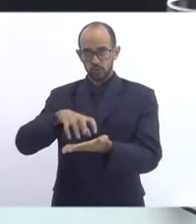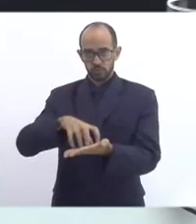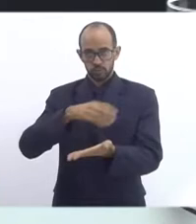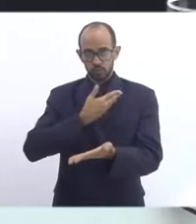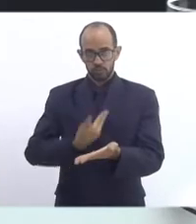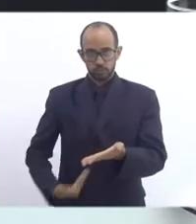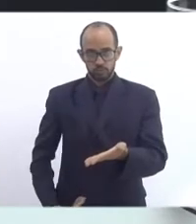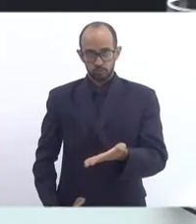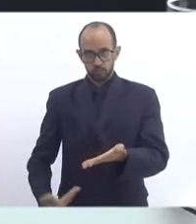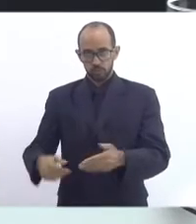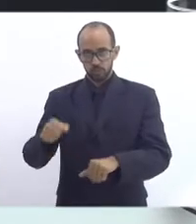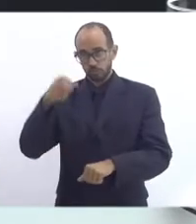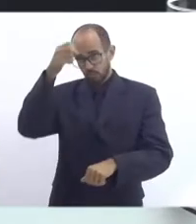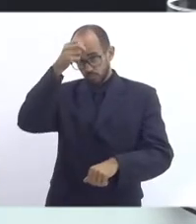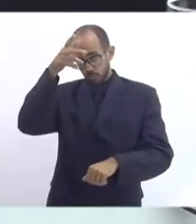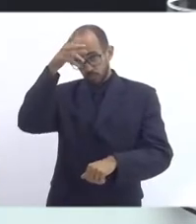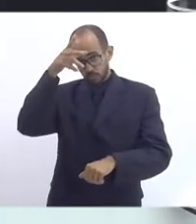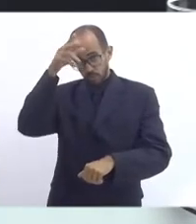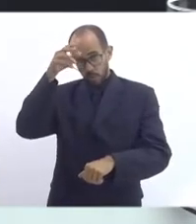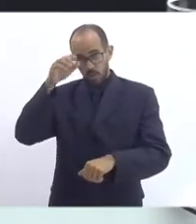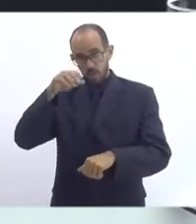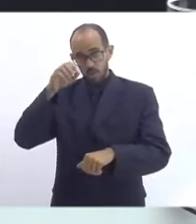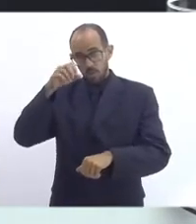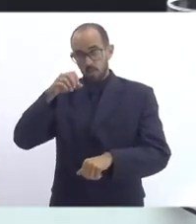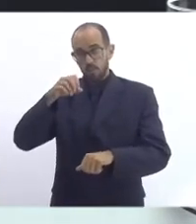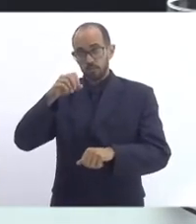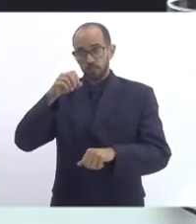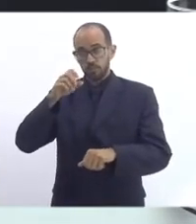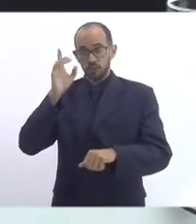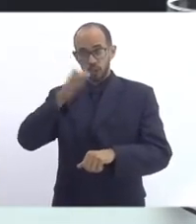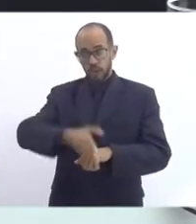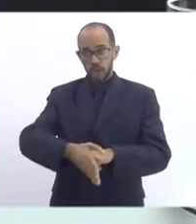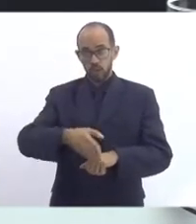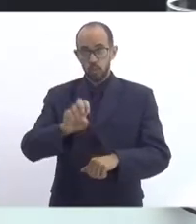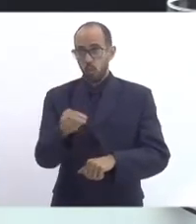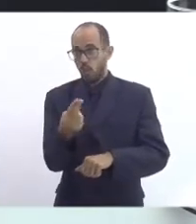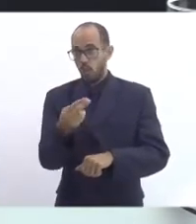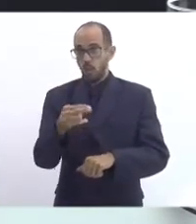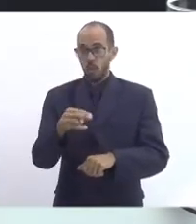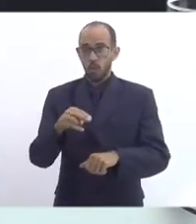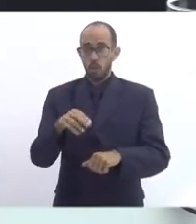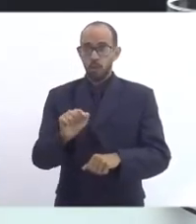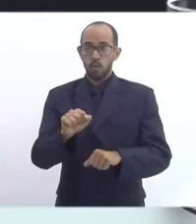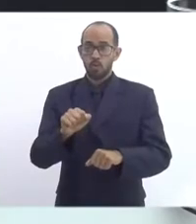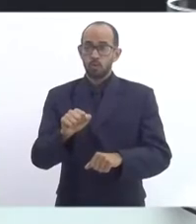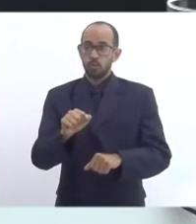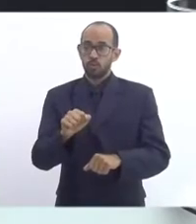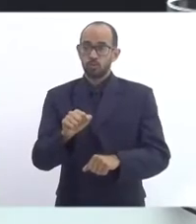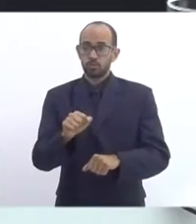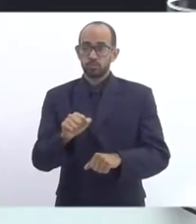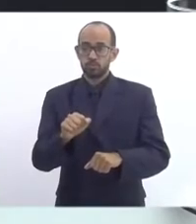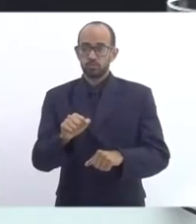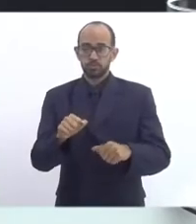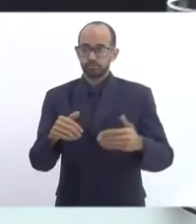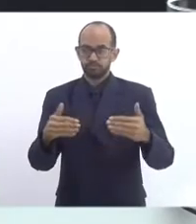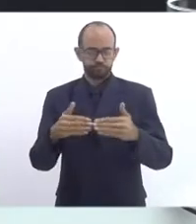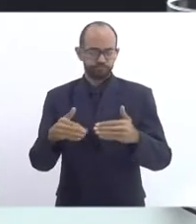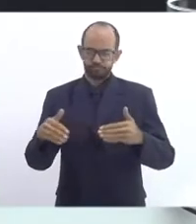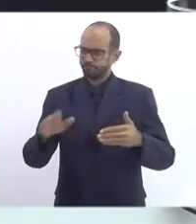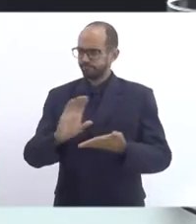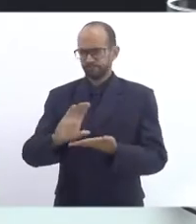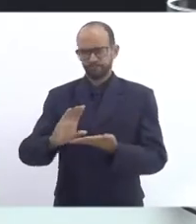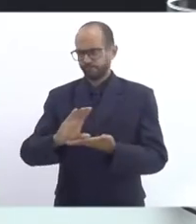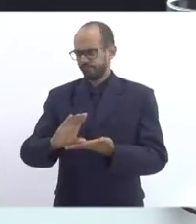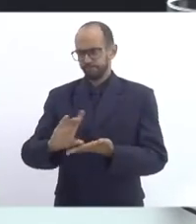pública, municipal, direta e indireta, para fins de fiscalização. Presidente, inconstitucional, né? É o